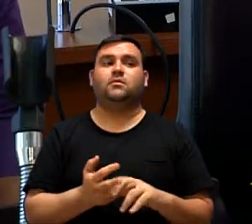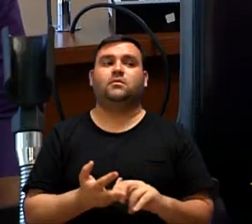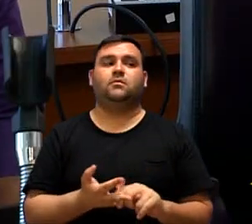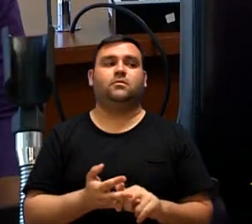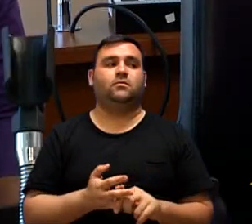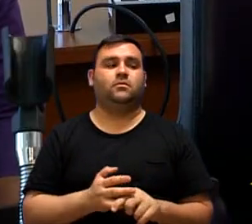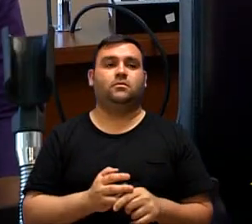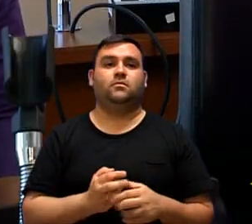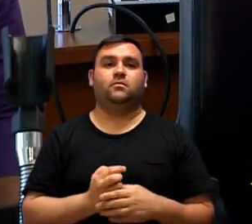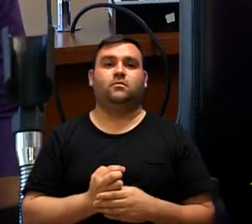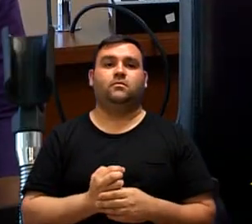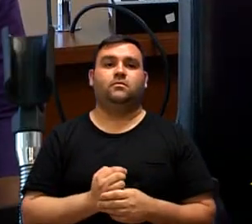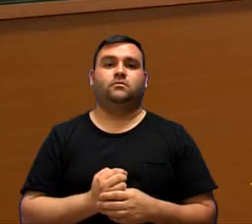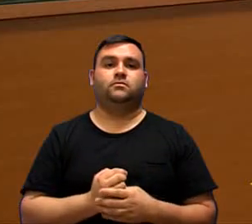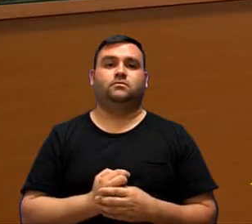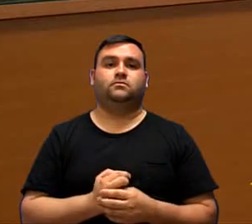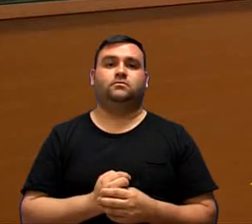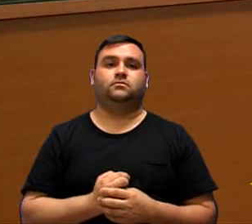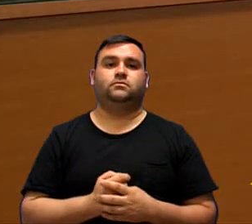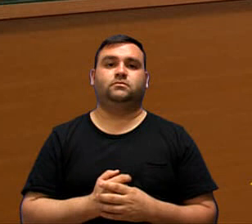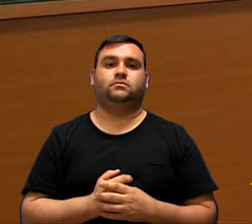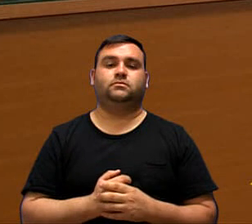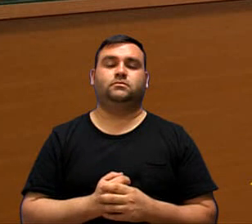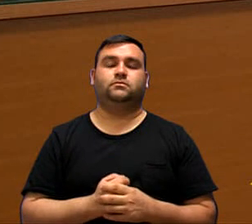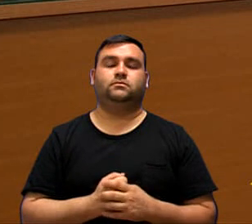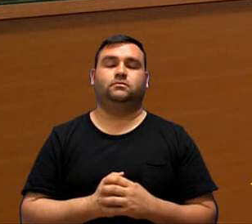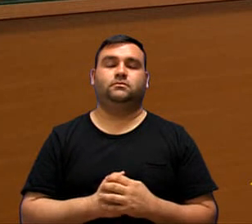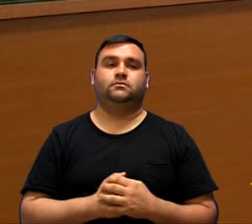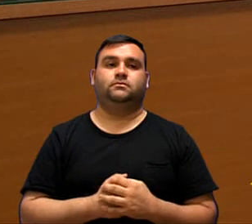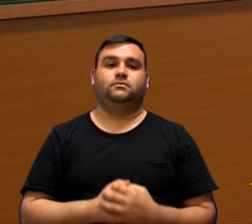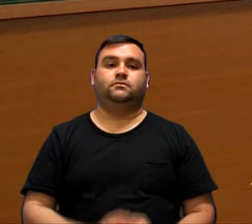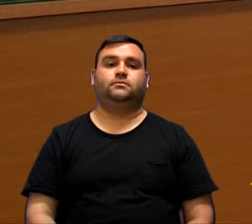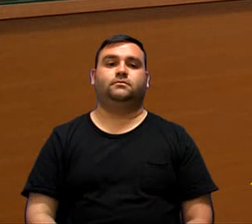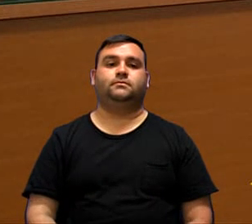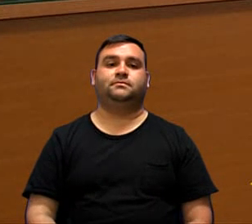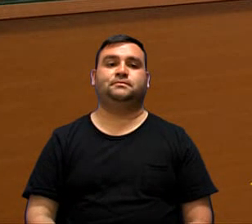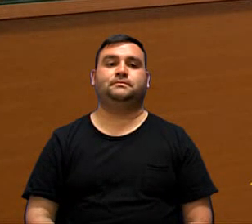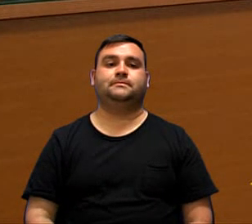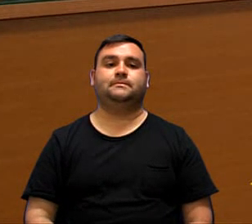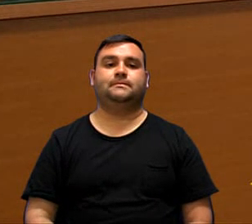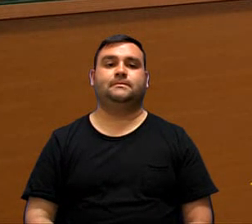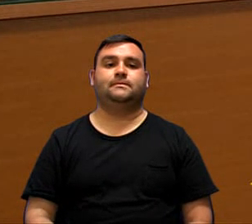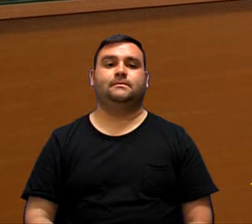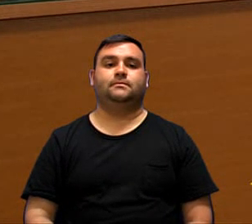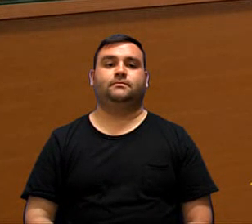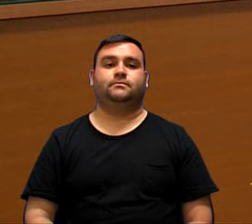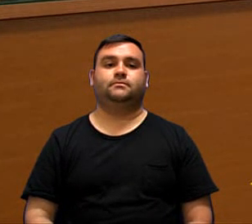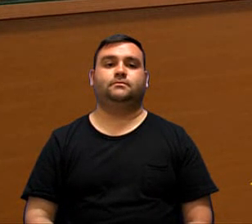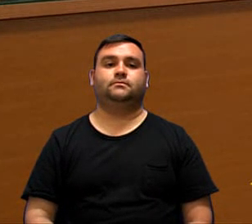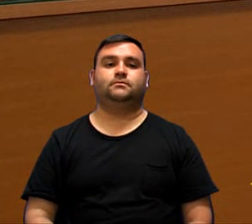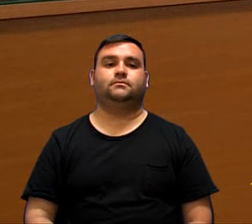não é possível. É porque o pessoal de humanas também. Hã?